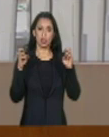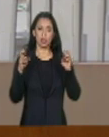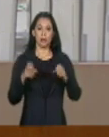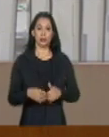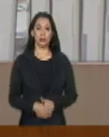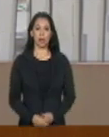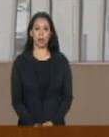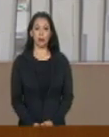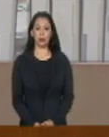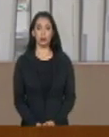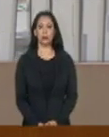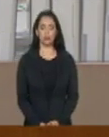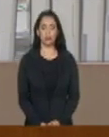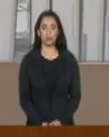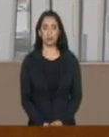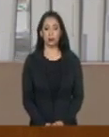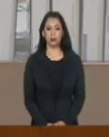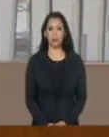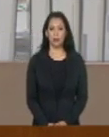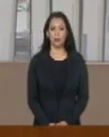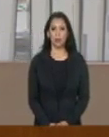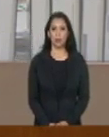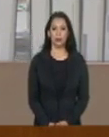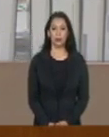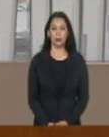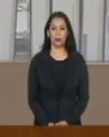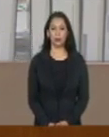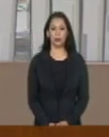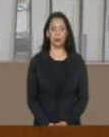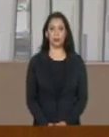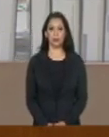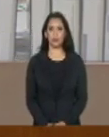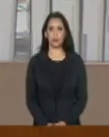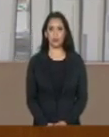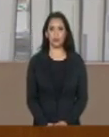necessita realmente uma abordagem, até pela